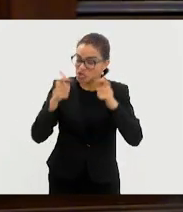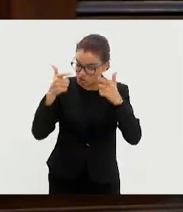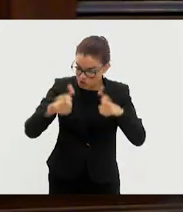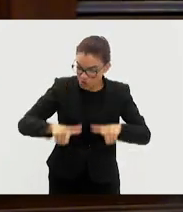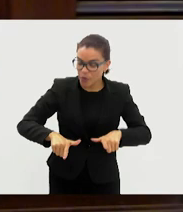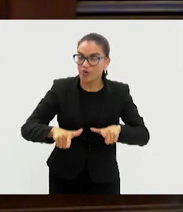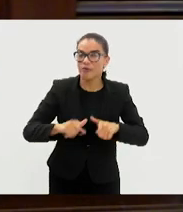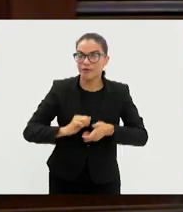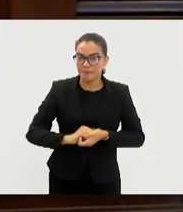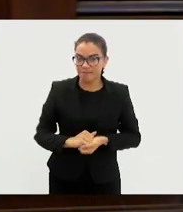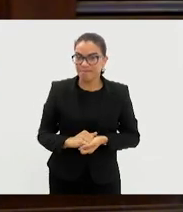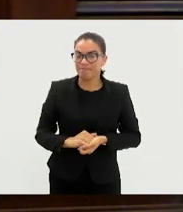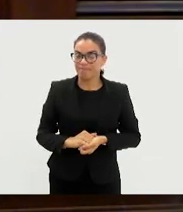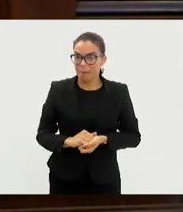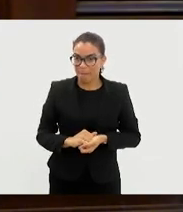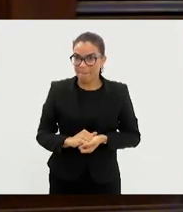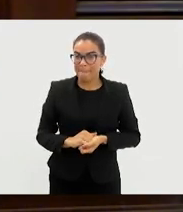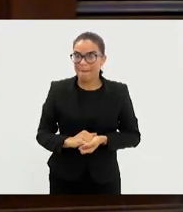a gente tem sido quase